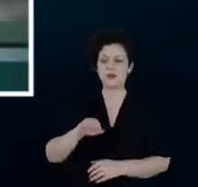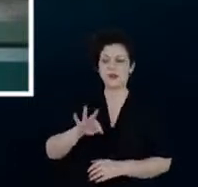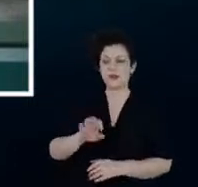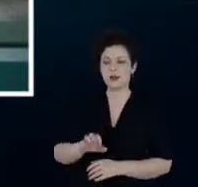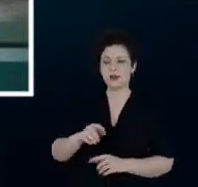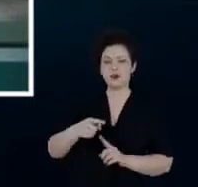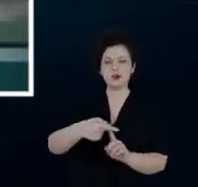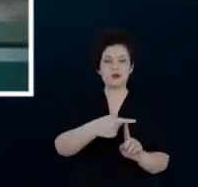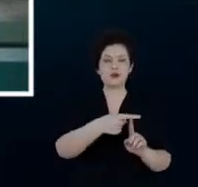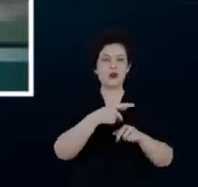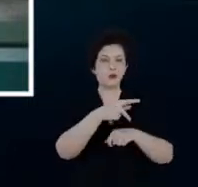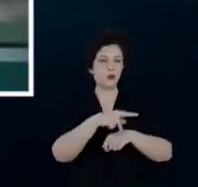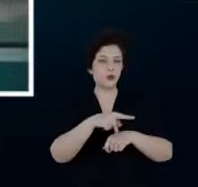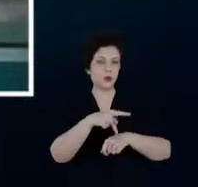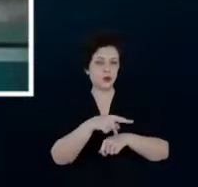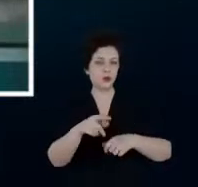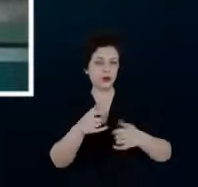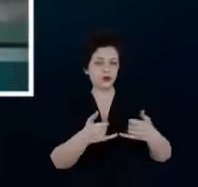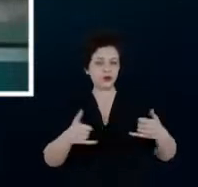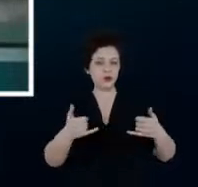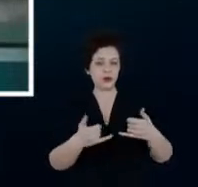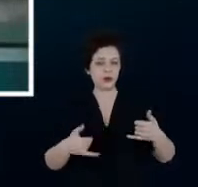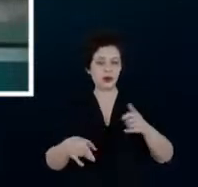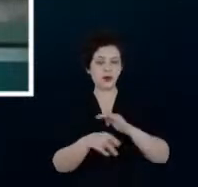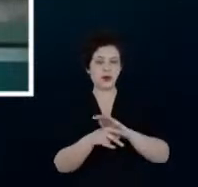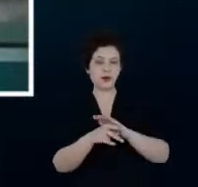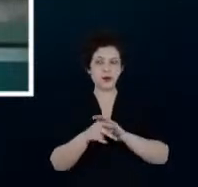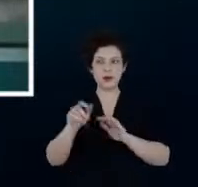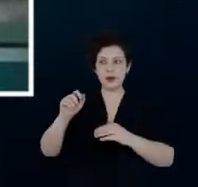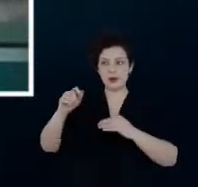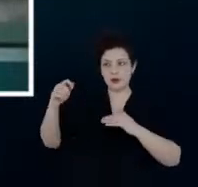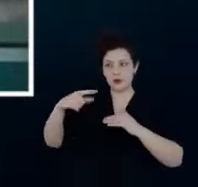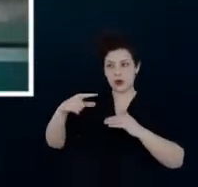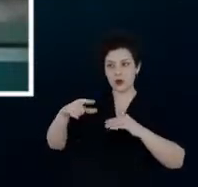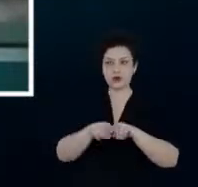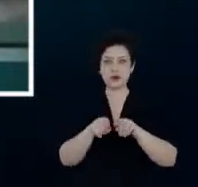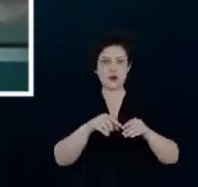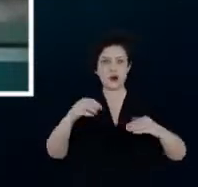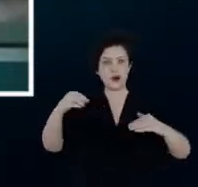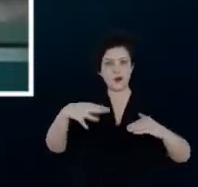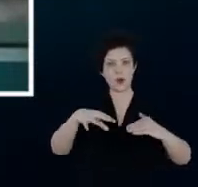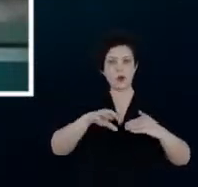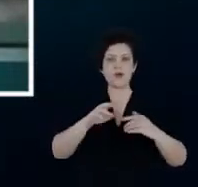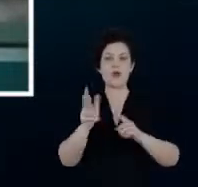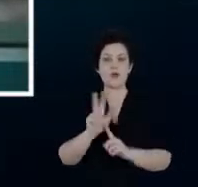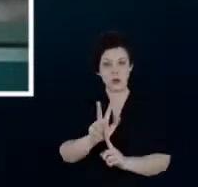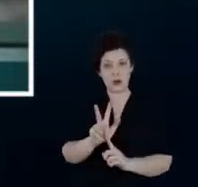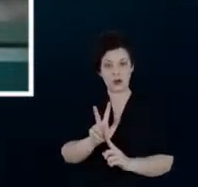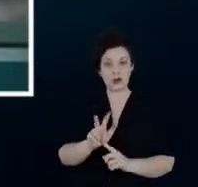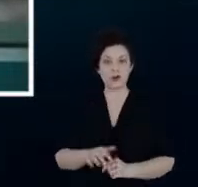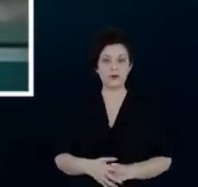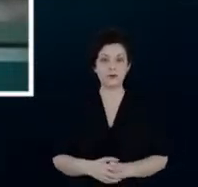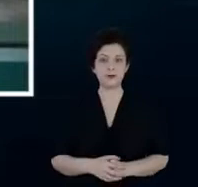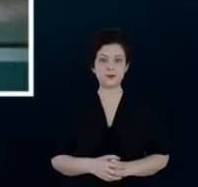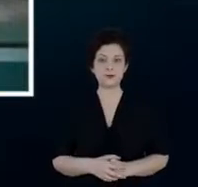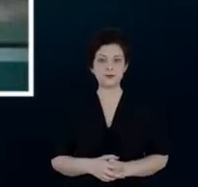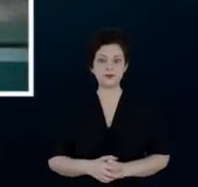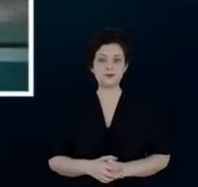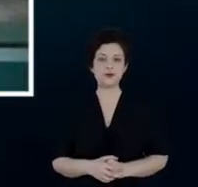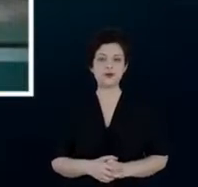energias renováveis, tanto de solar como de eólica. Thank